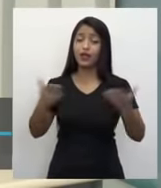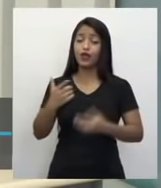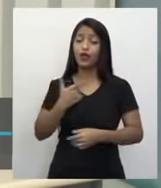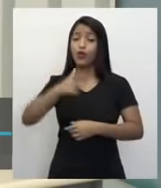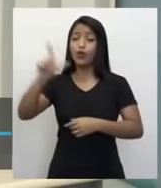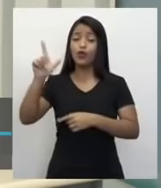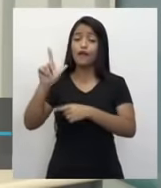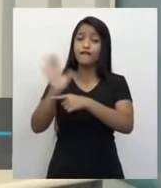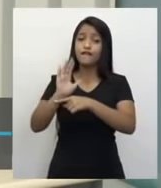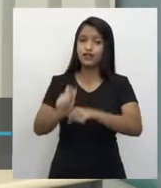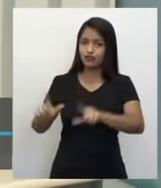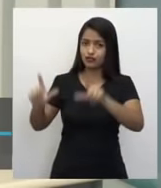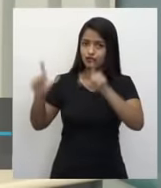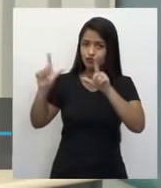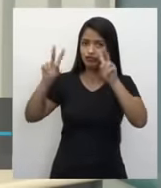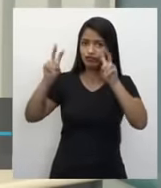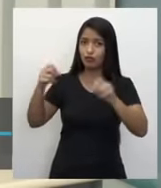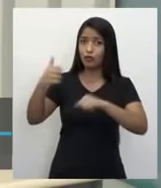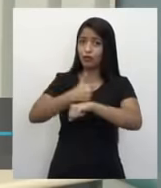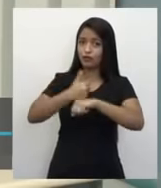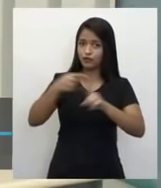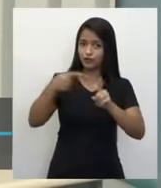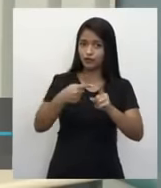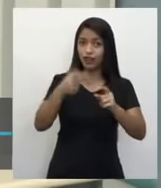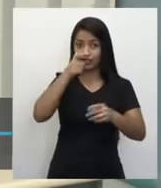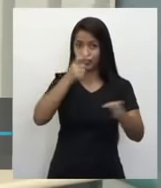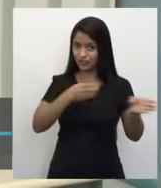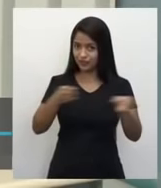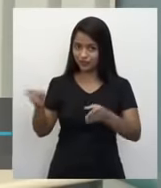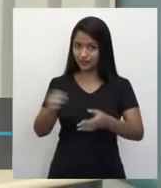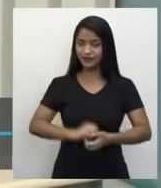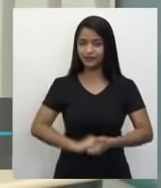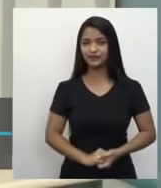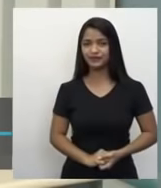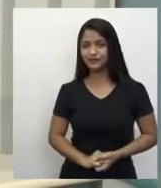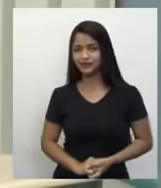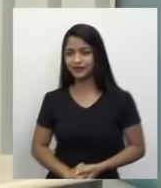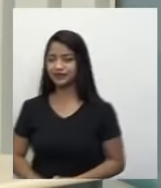sobre figurinista. Vamos assistir?